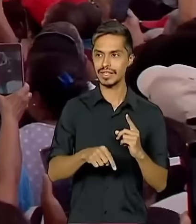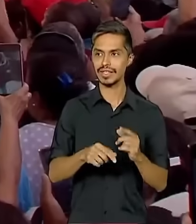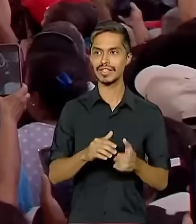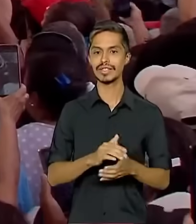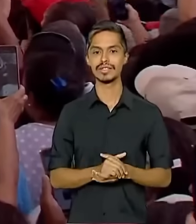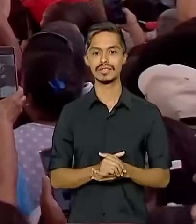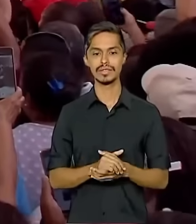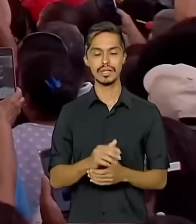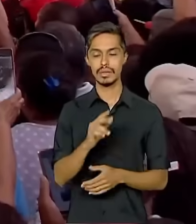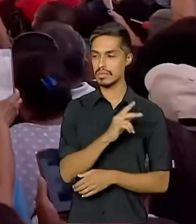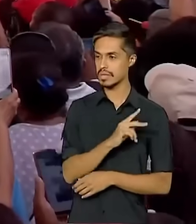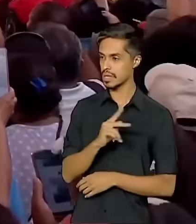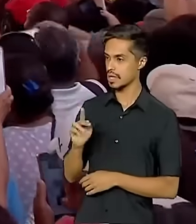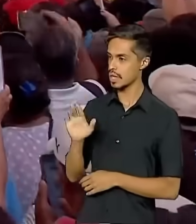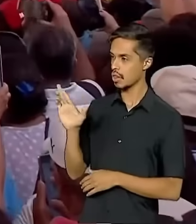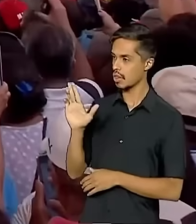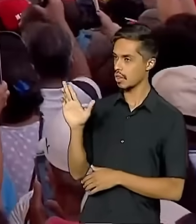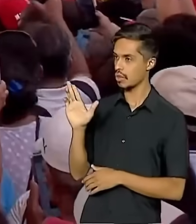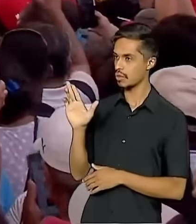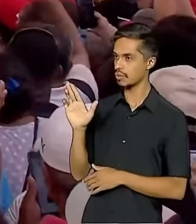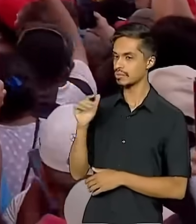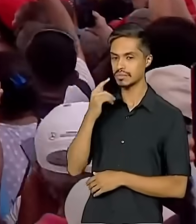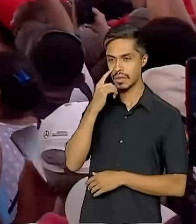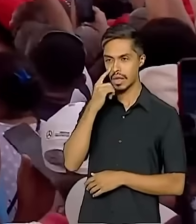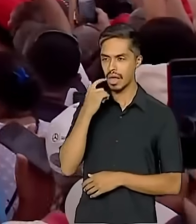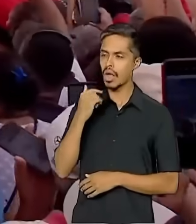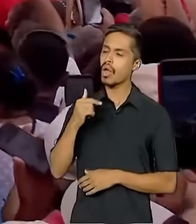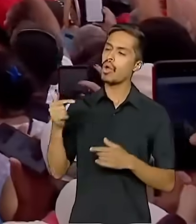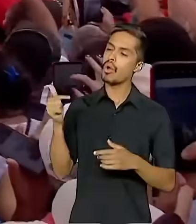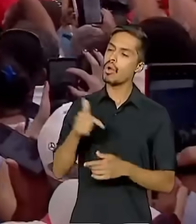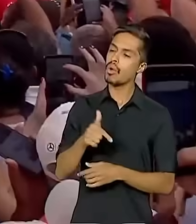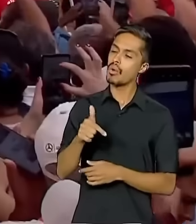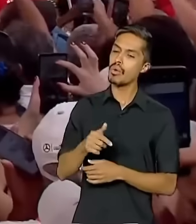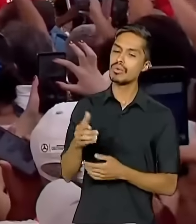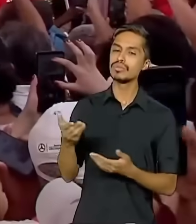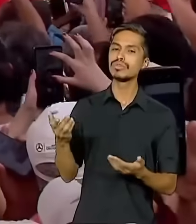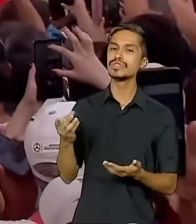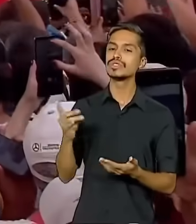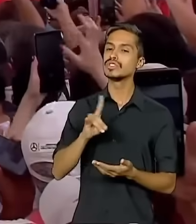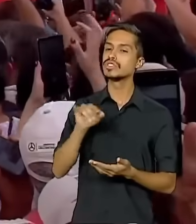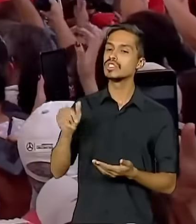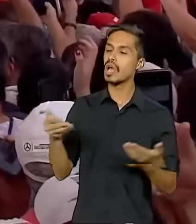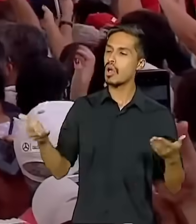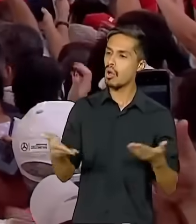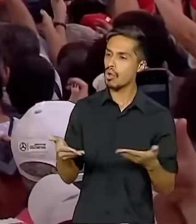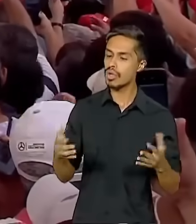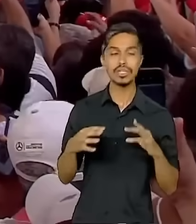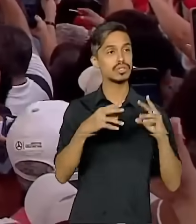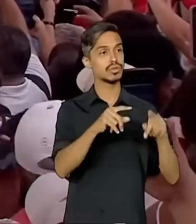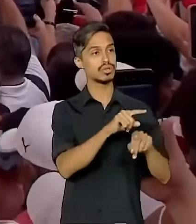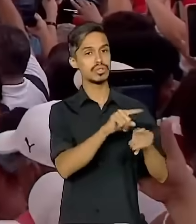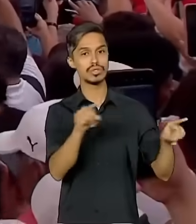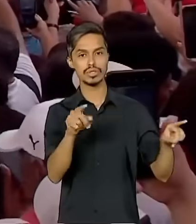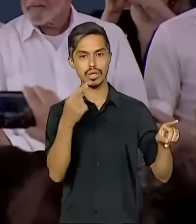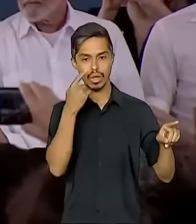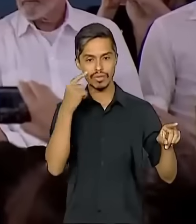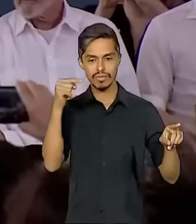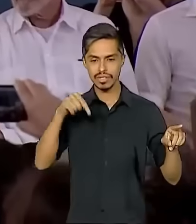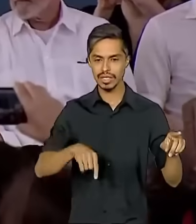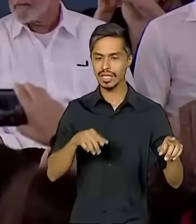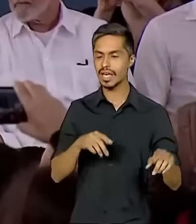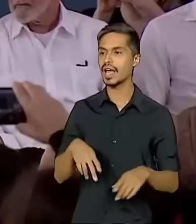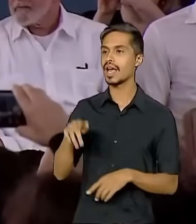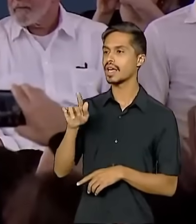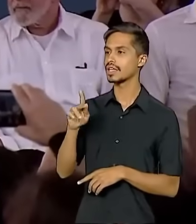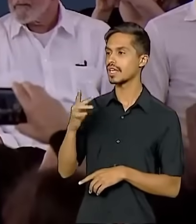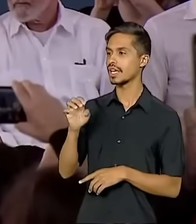isso. Presidente Lula, esse dia para nós e para todo mundo que está aqui, a Kelly